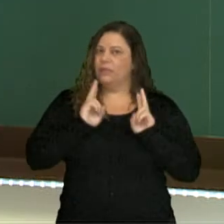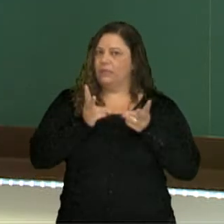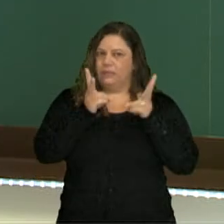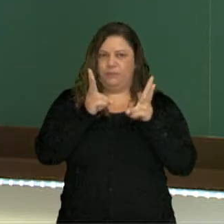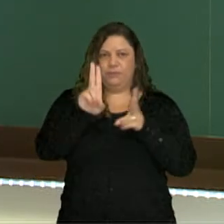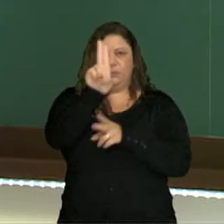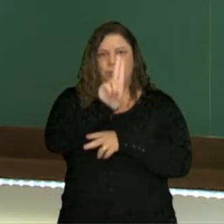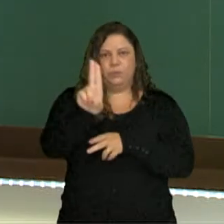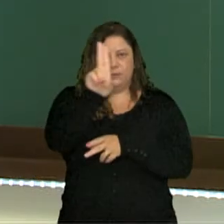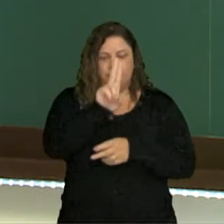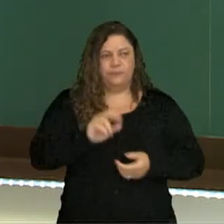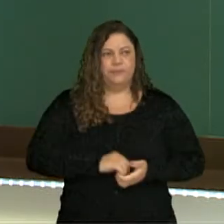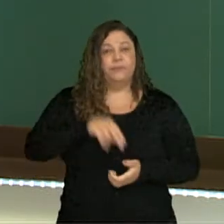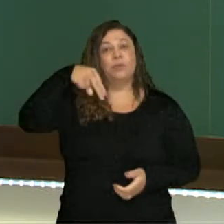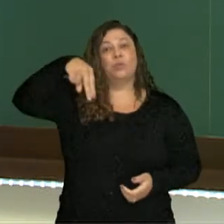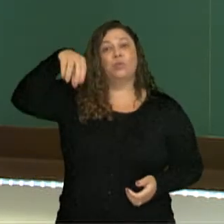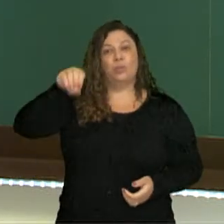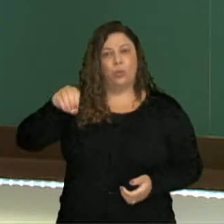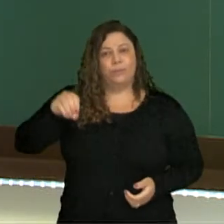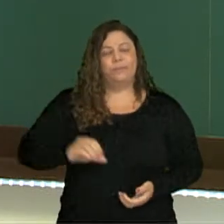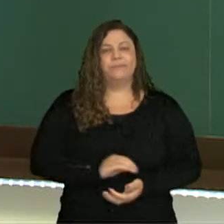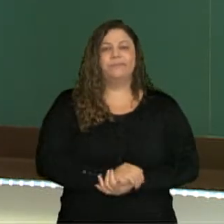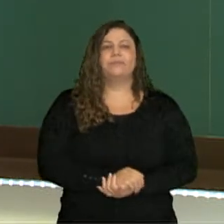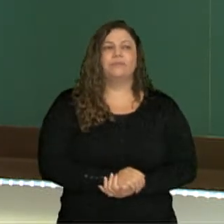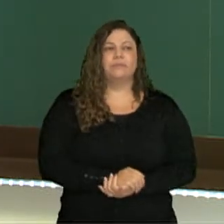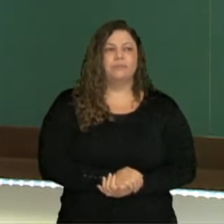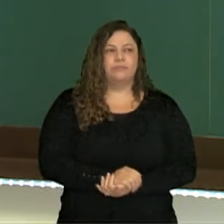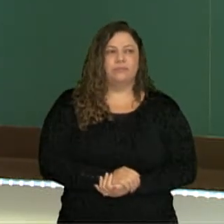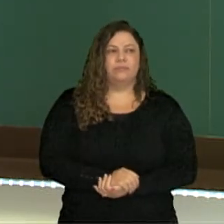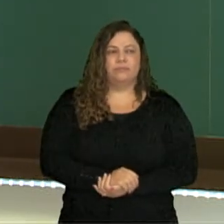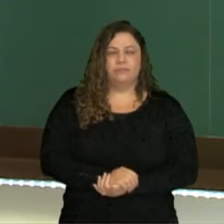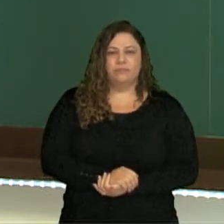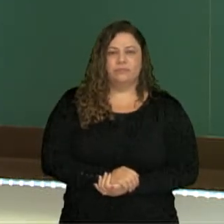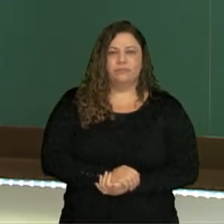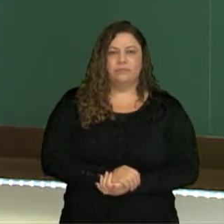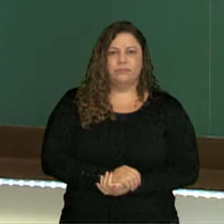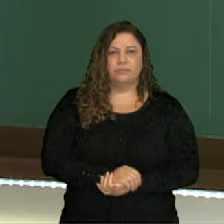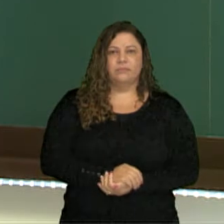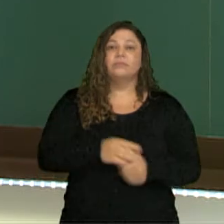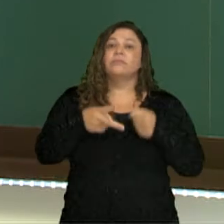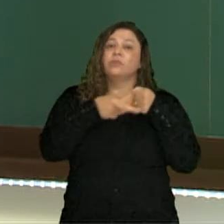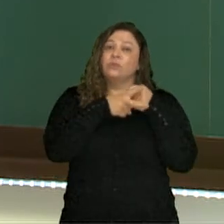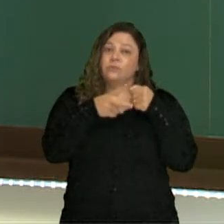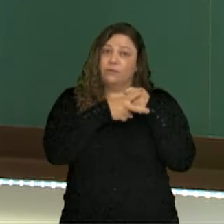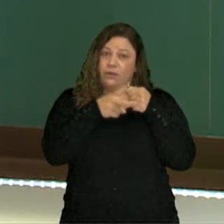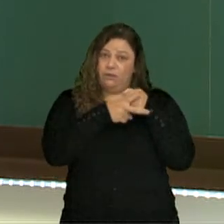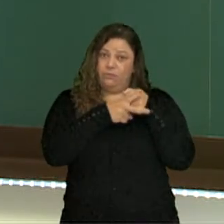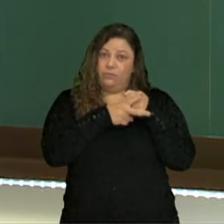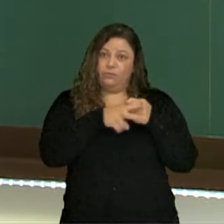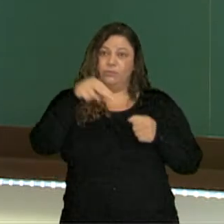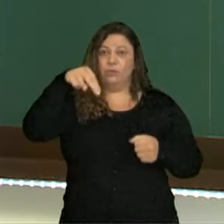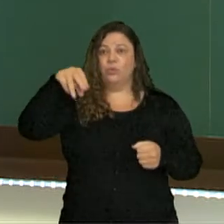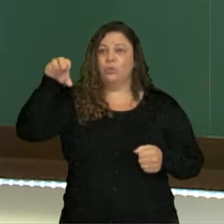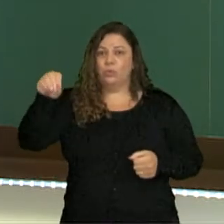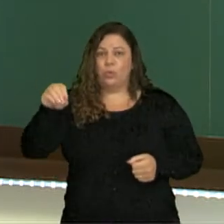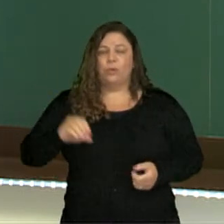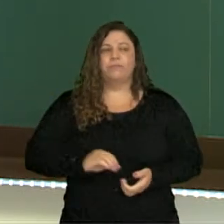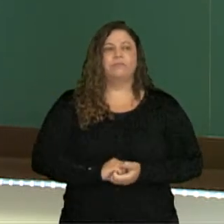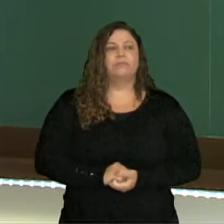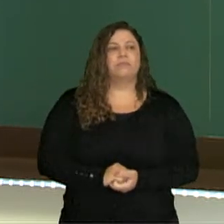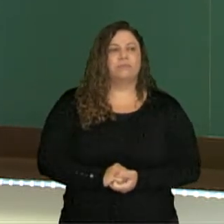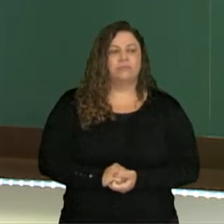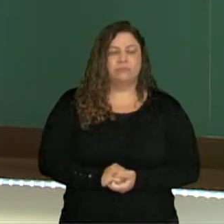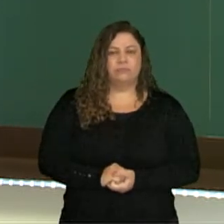de negação, aqui temos no, o verbo no presente de subjuntivo, tá vendo? No te calles, no mas